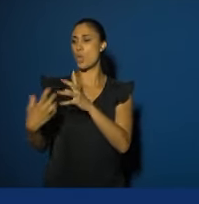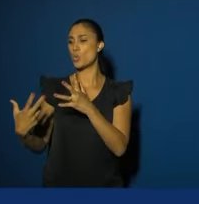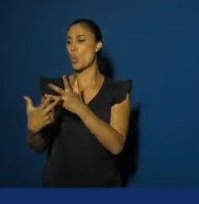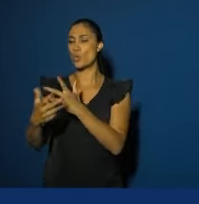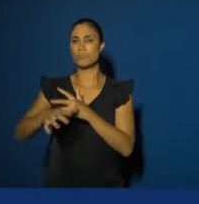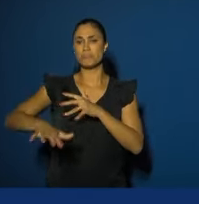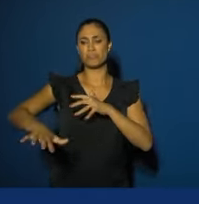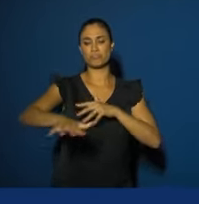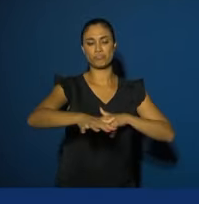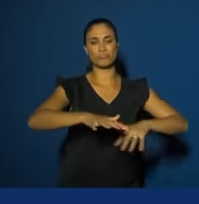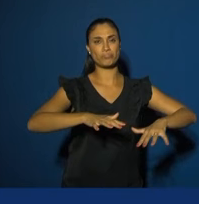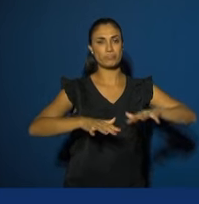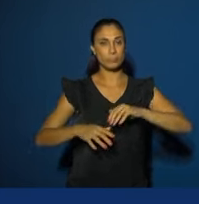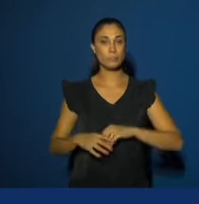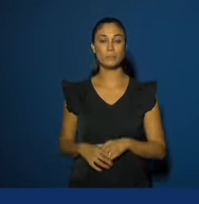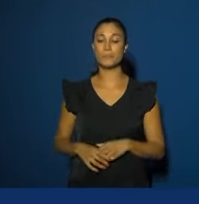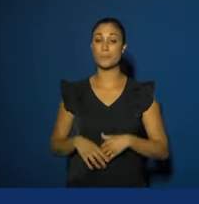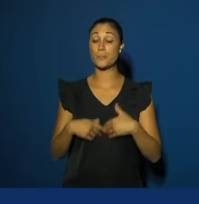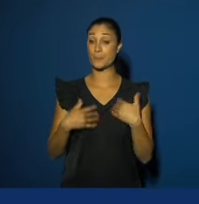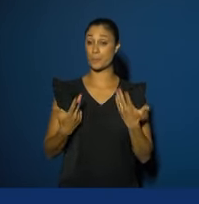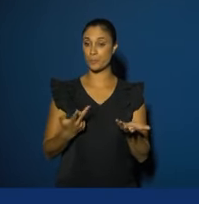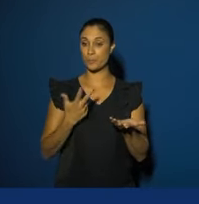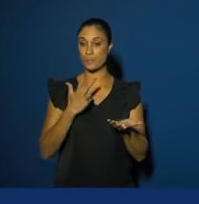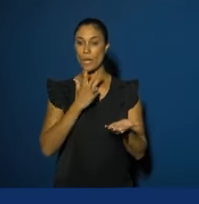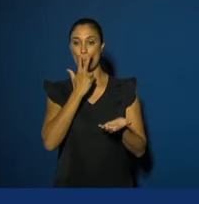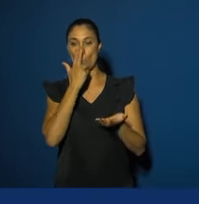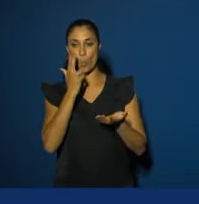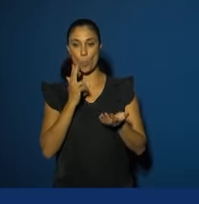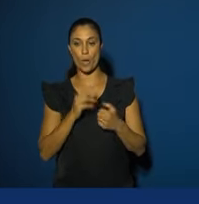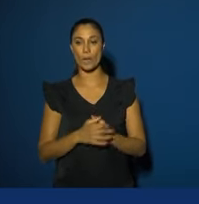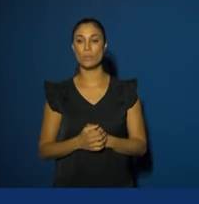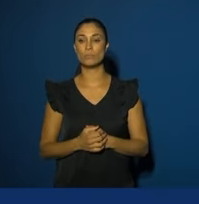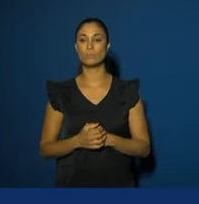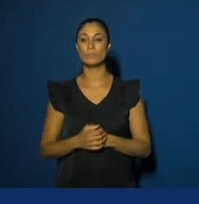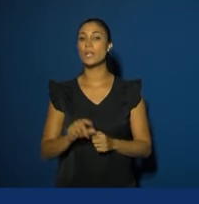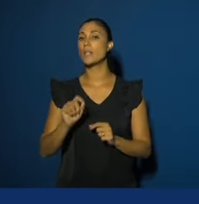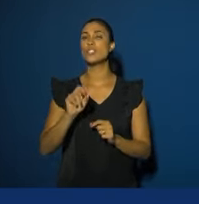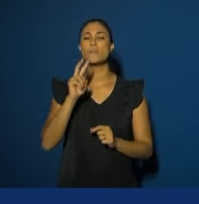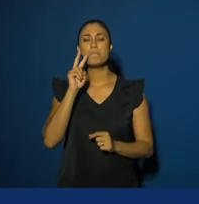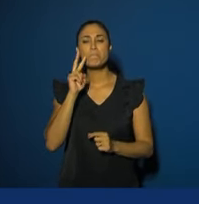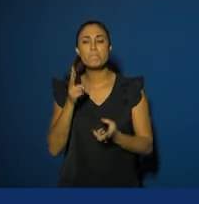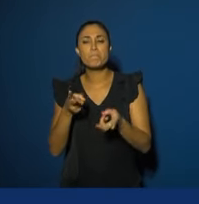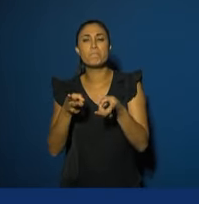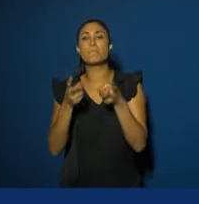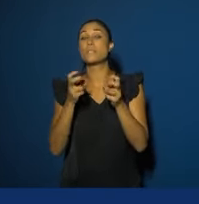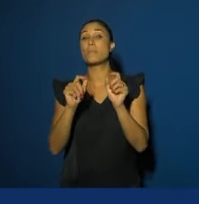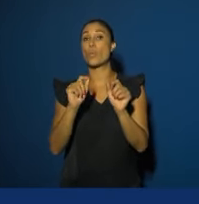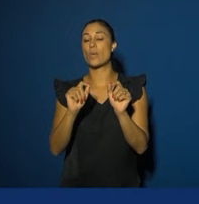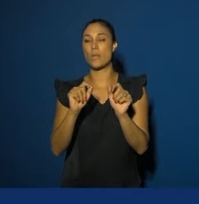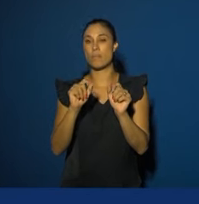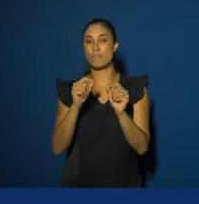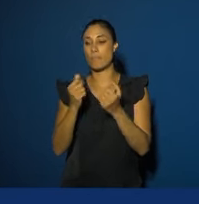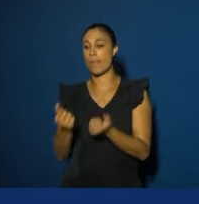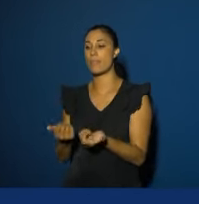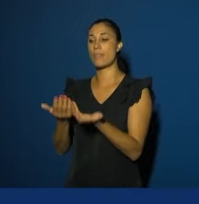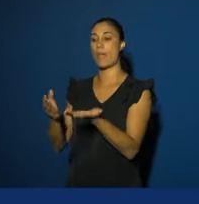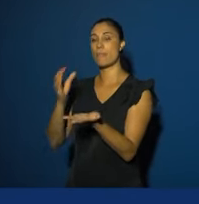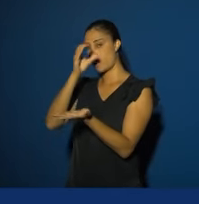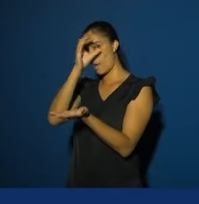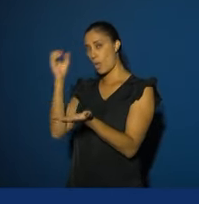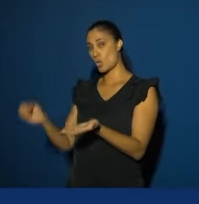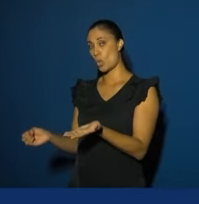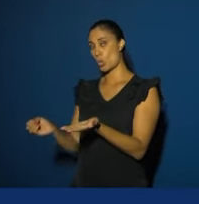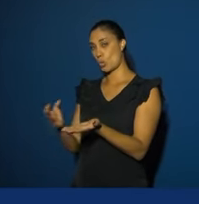diversas regiões eu acho que a grande diferença que a gente viu que a gente poderia trazer para esse consumidor